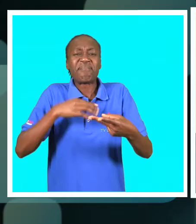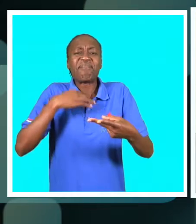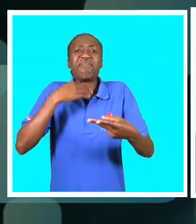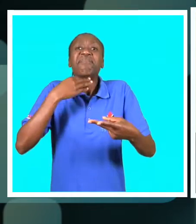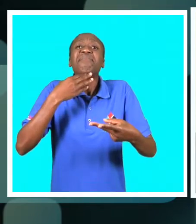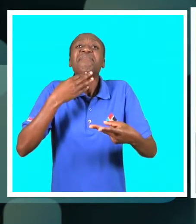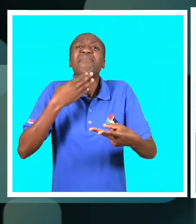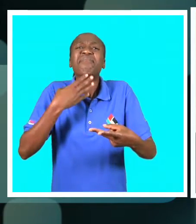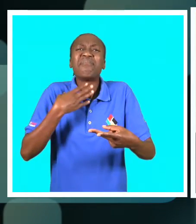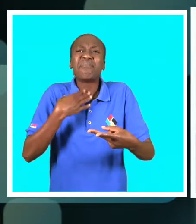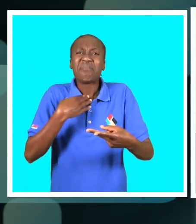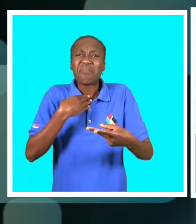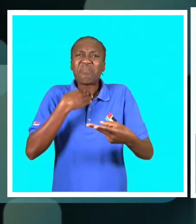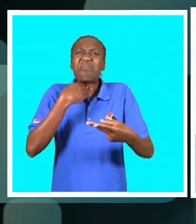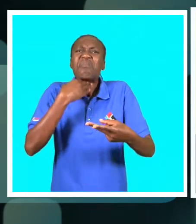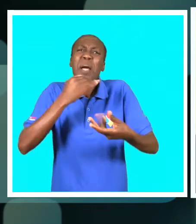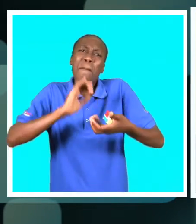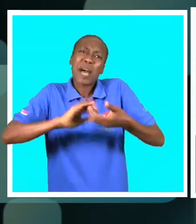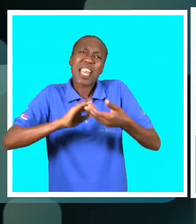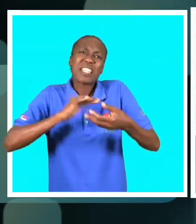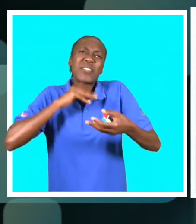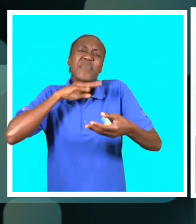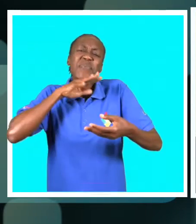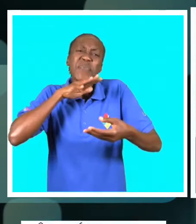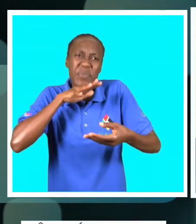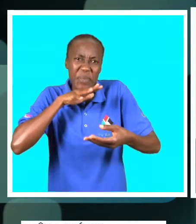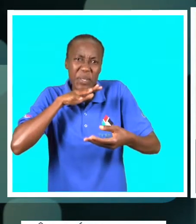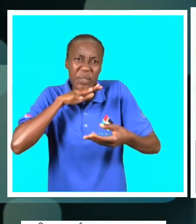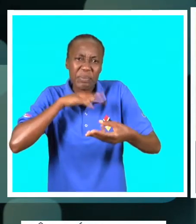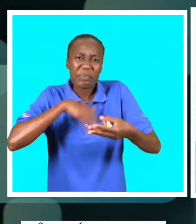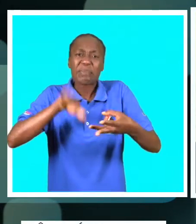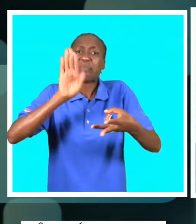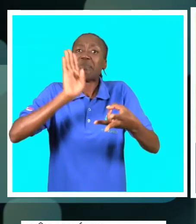náuseas, aquela sensação de querer vomitar,